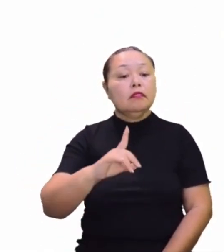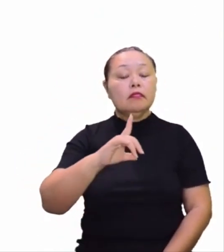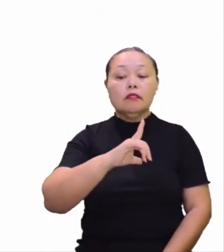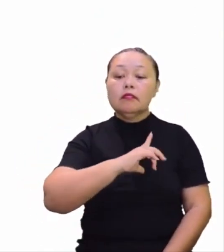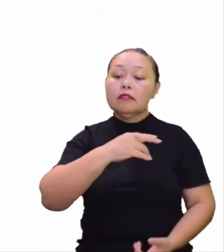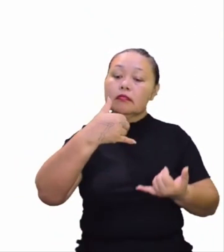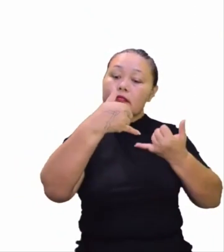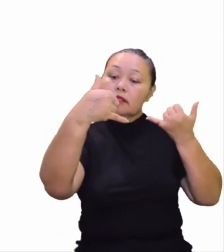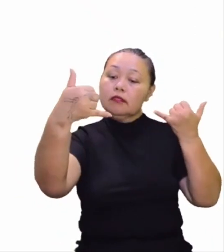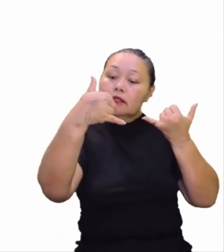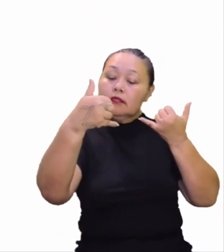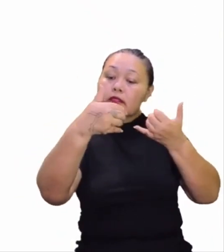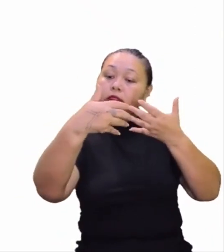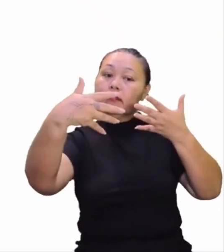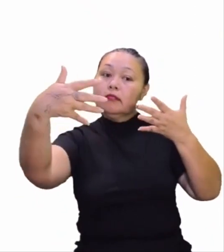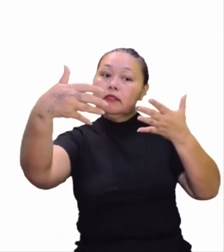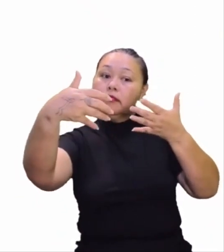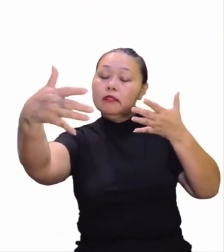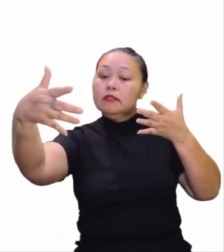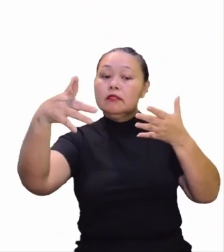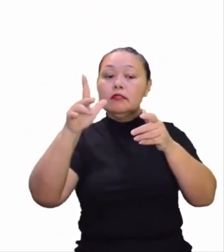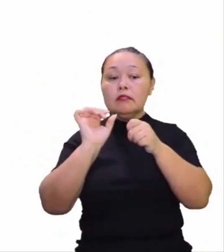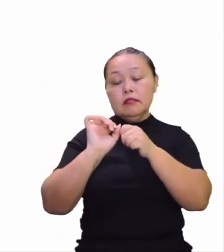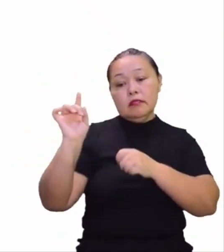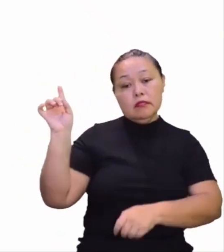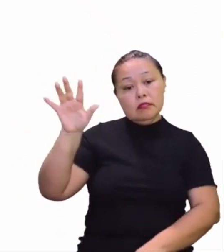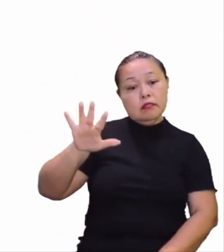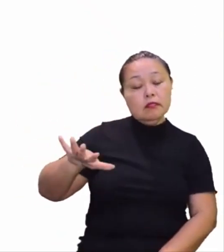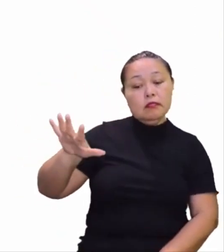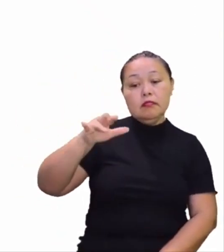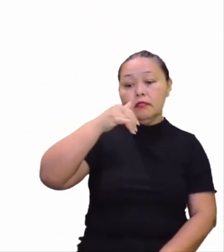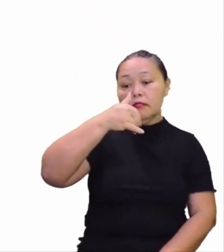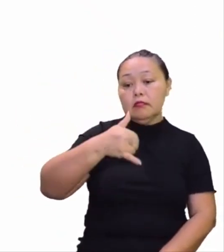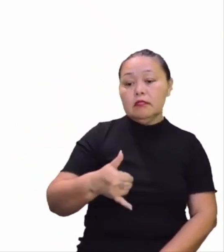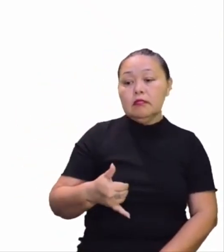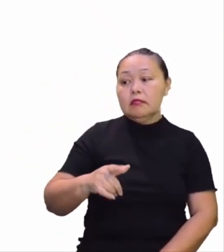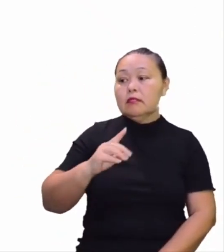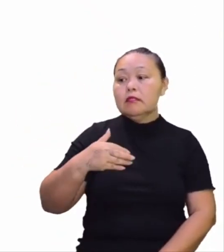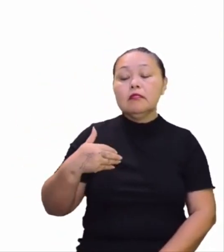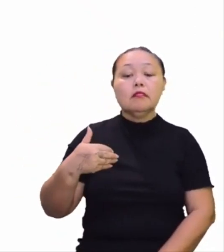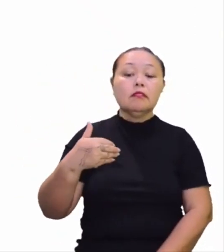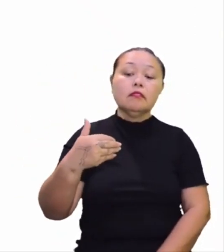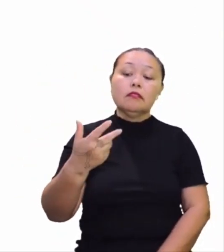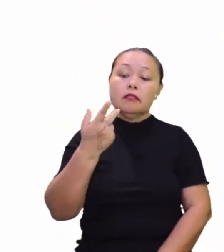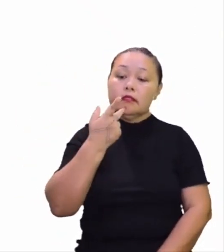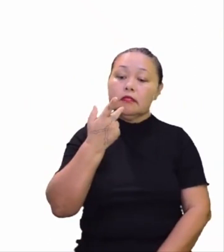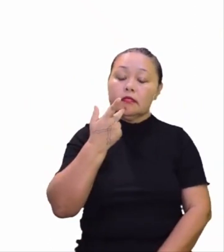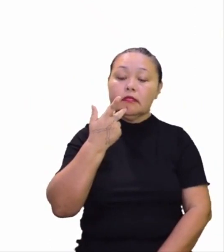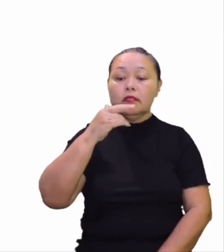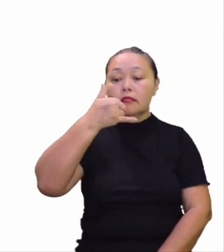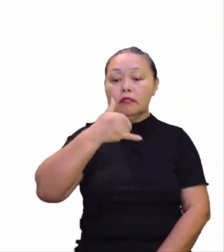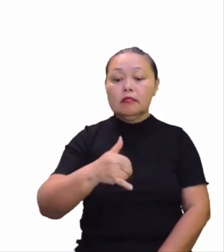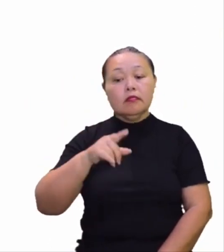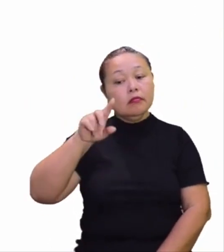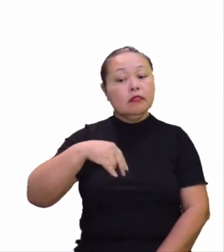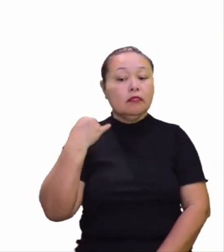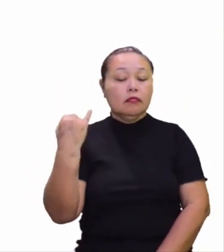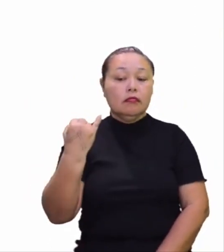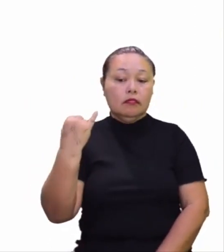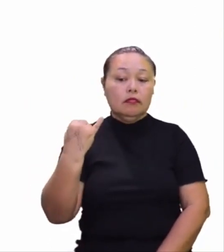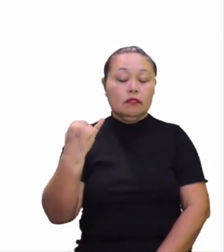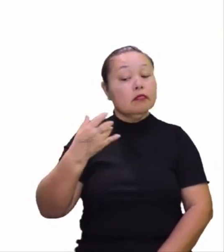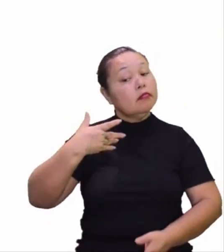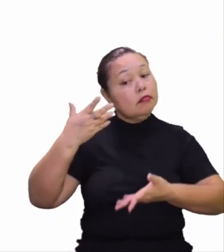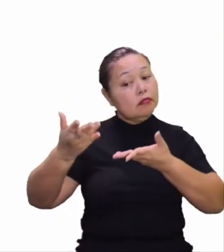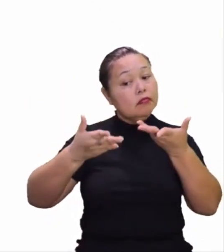linha de transmissão, expansão e essas áreas aqui da energia. Nós iniciamos a aula falando também que a energia é muito importante porque